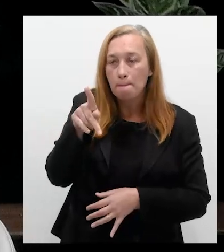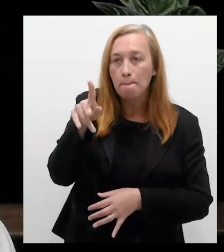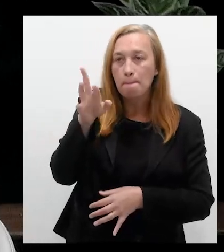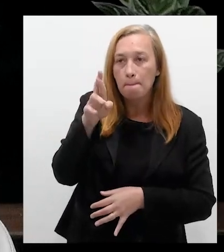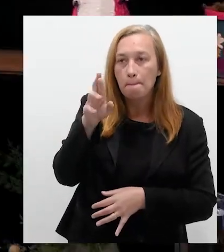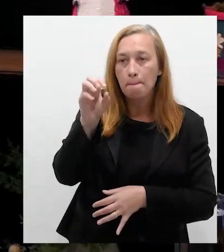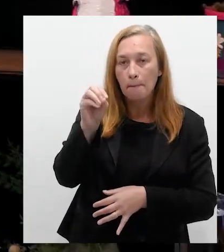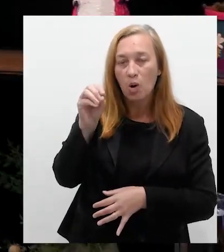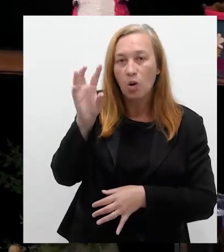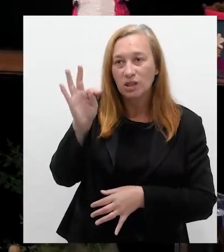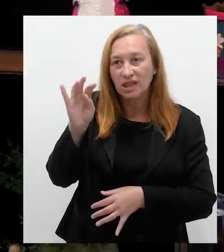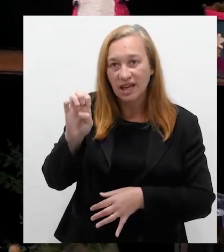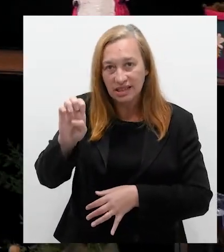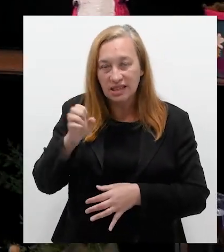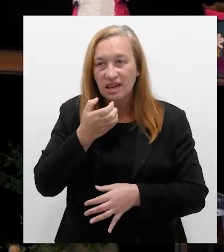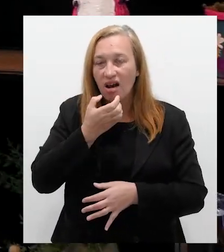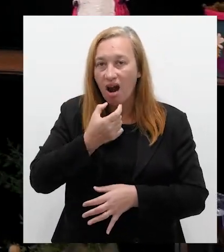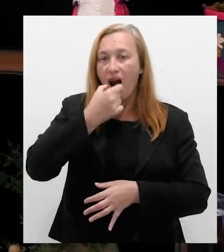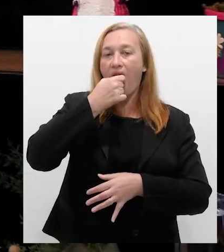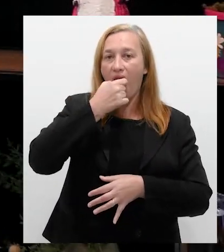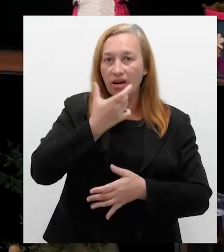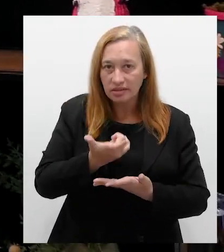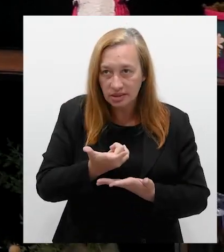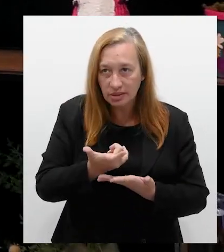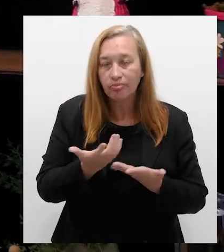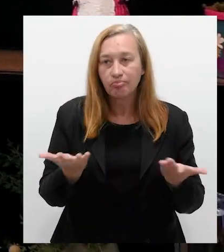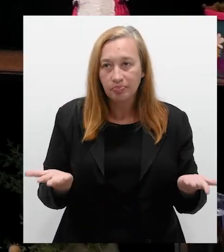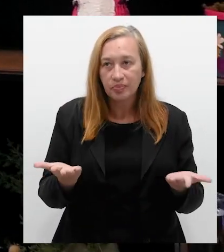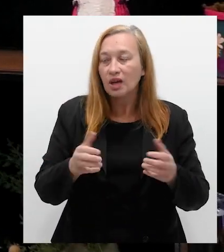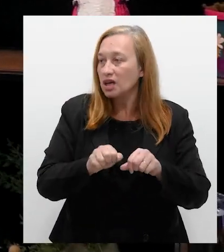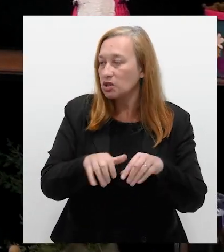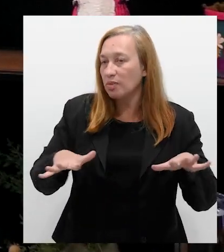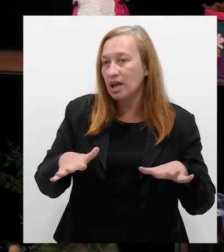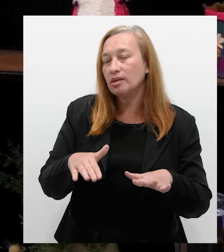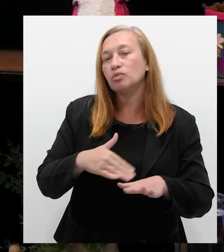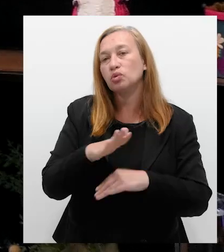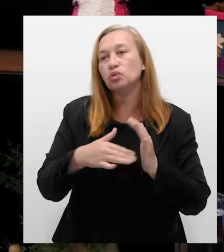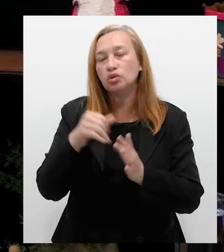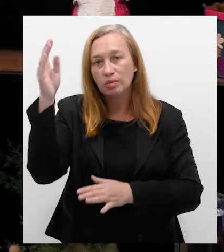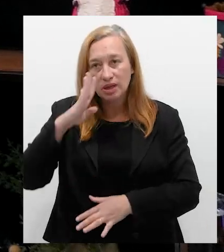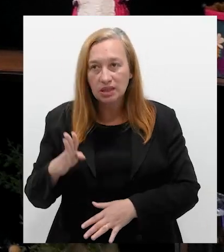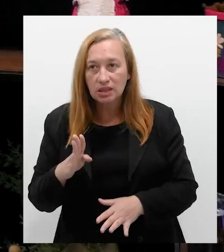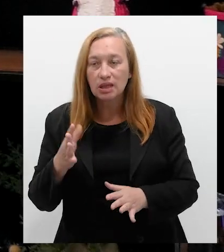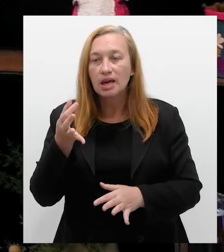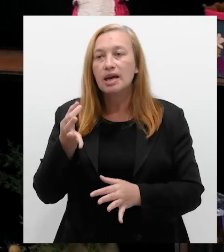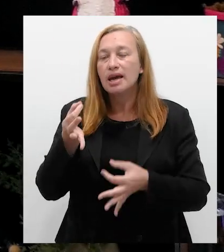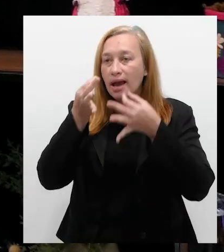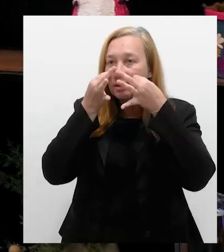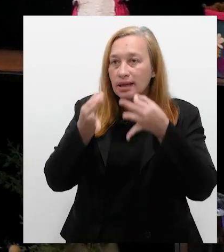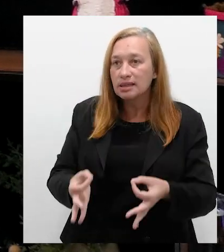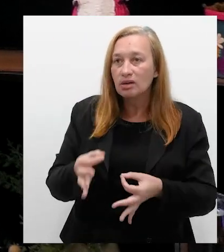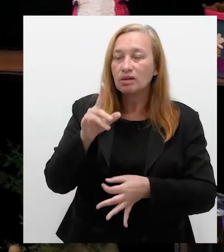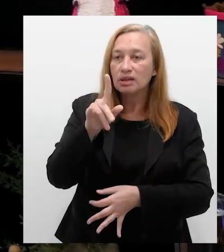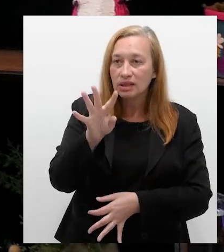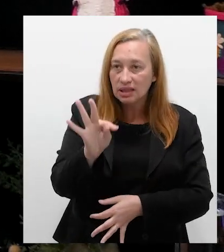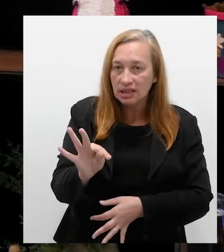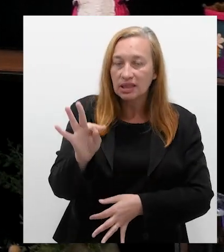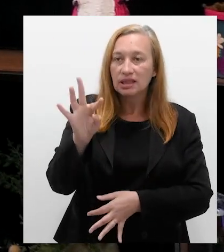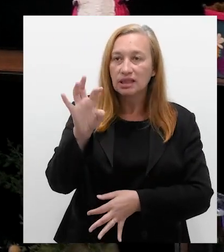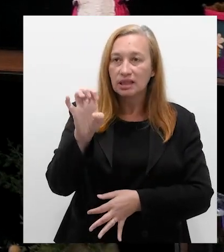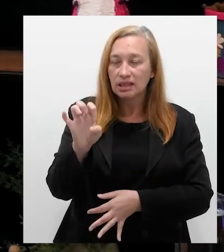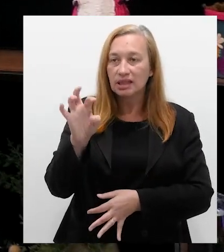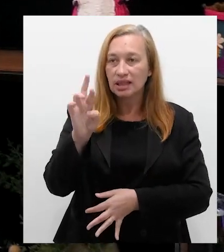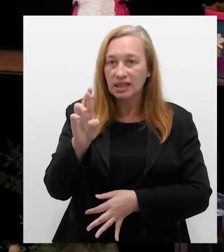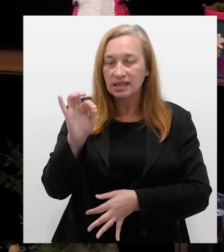dos CEUs, que são os Centros de Especialidades Odontológicas, espalhados por todo o Brasil. E a atenção terciária é a questão hospitalar